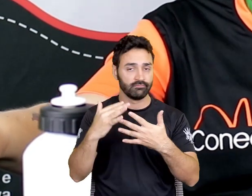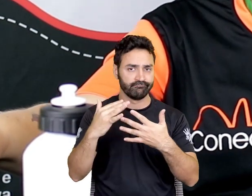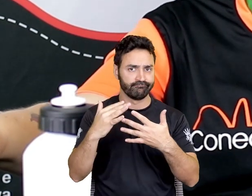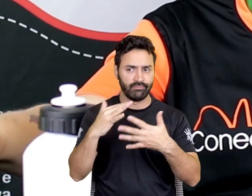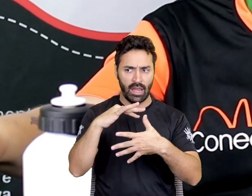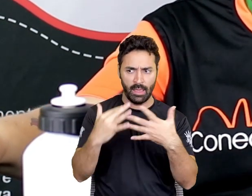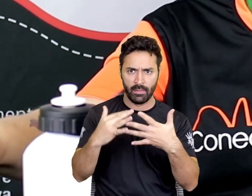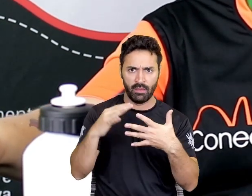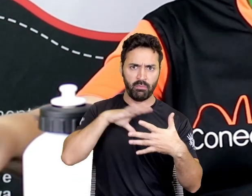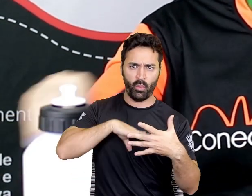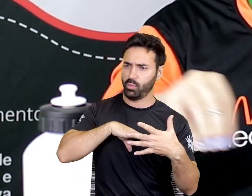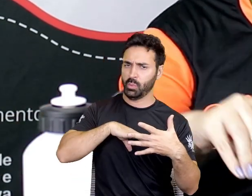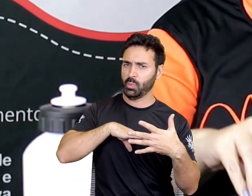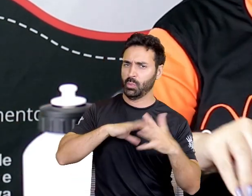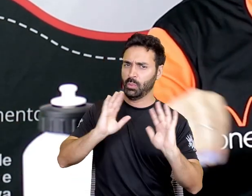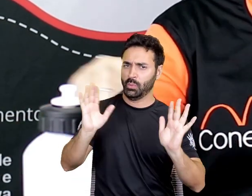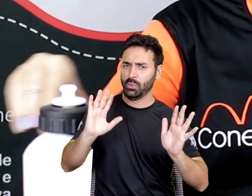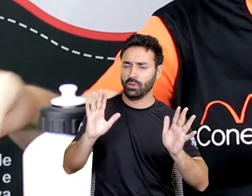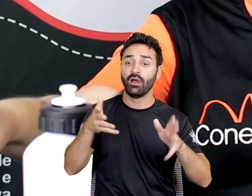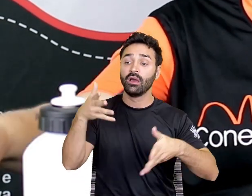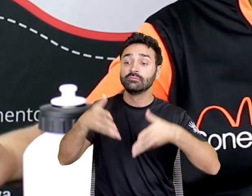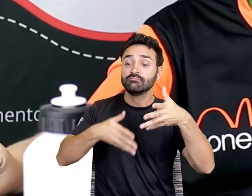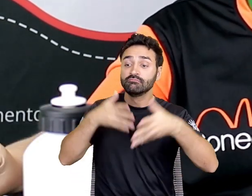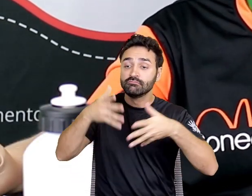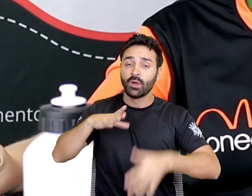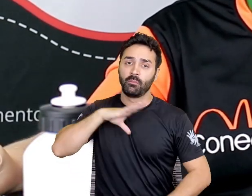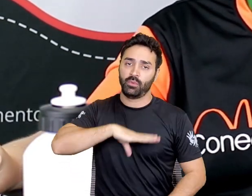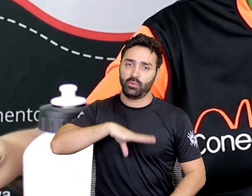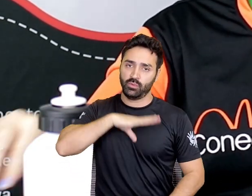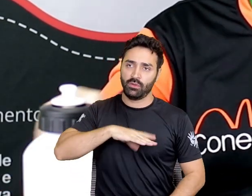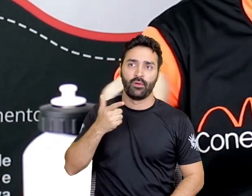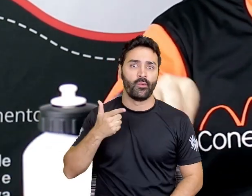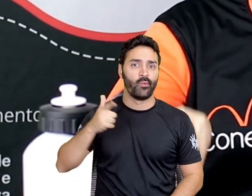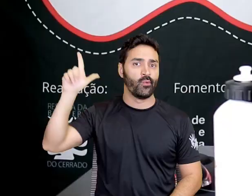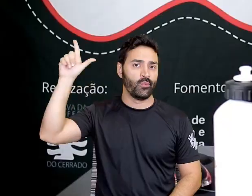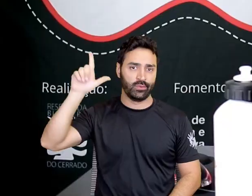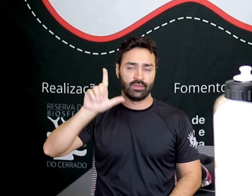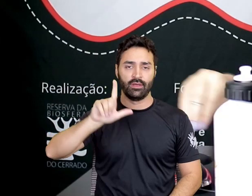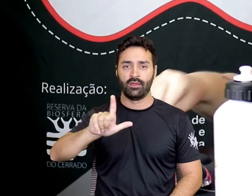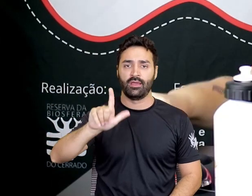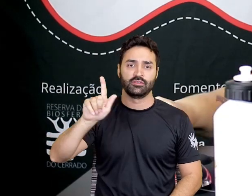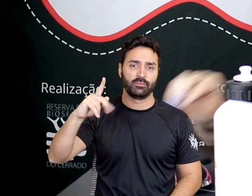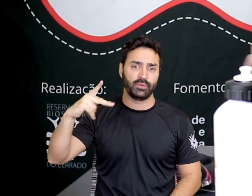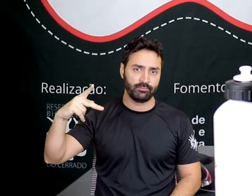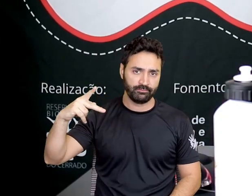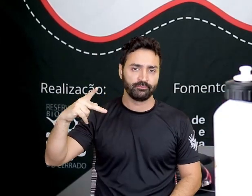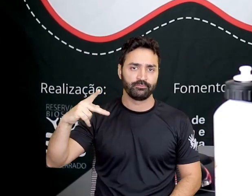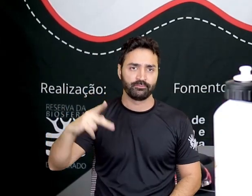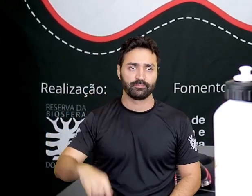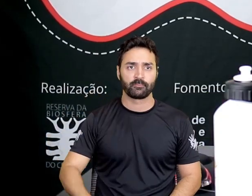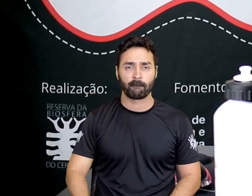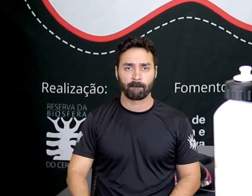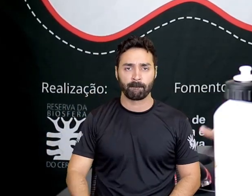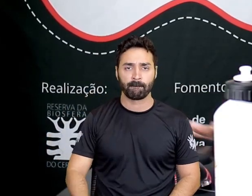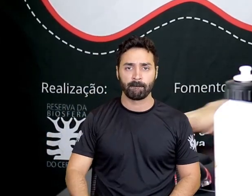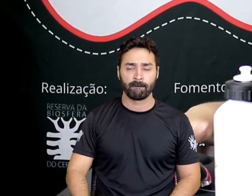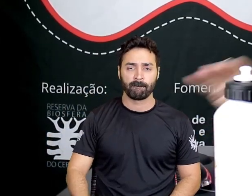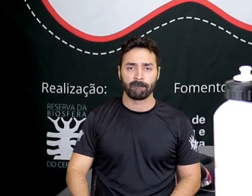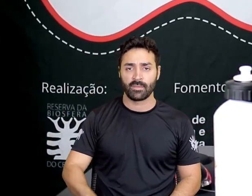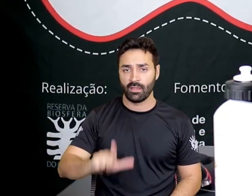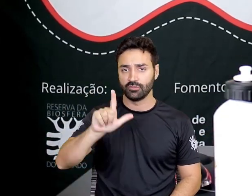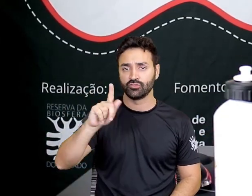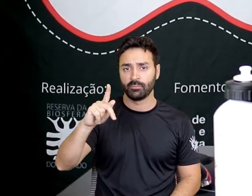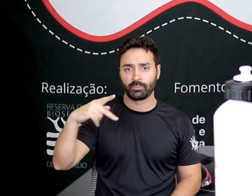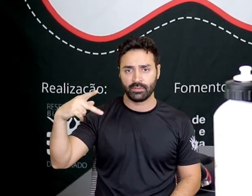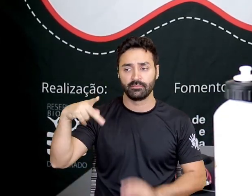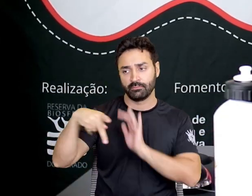não existe. Em Portugal existe outra língua de sinais que é chamada LGP, Língua Gestual